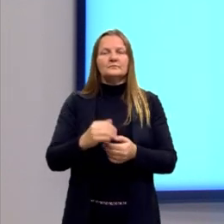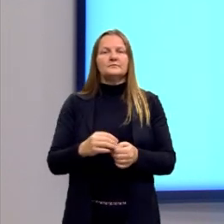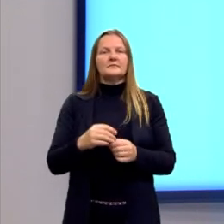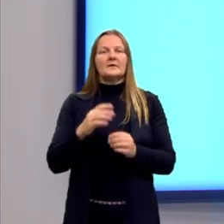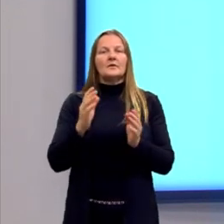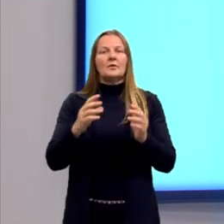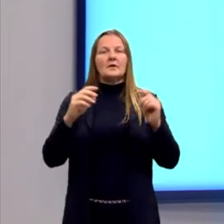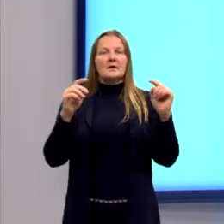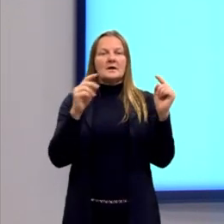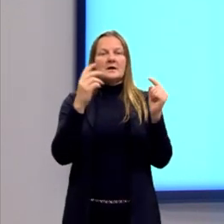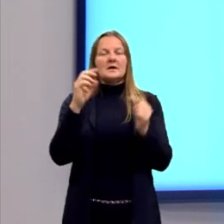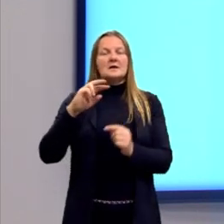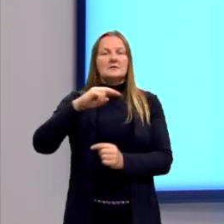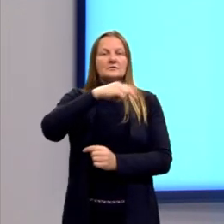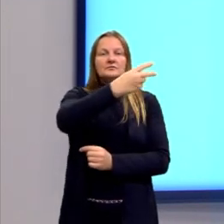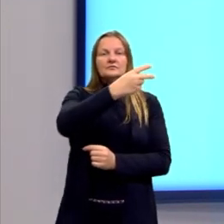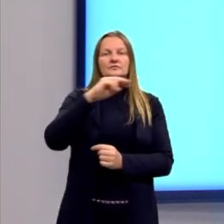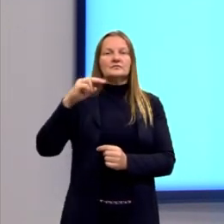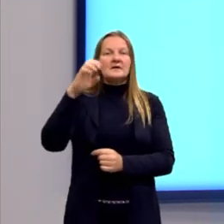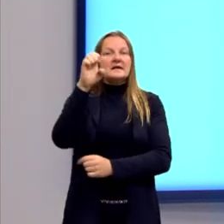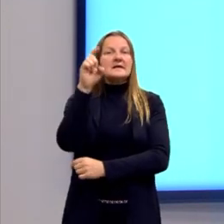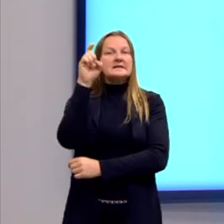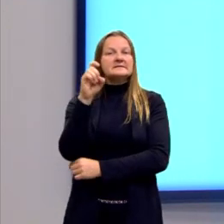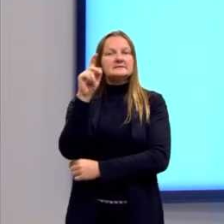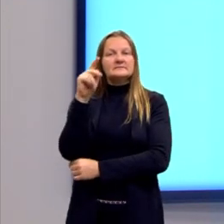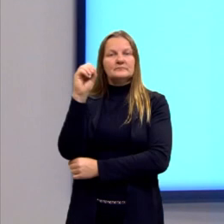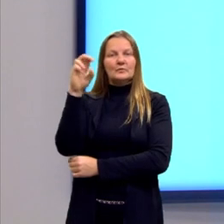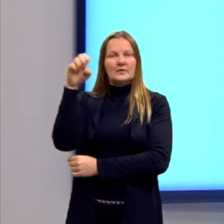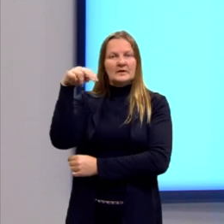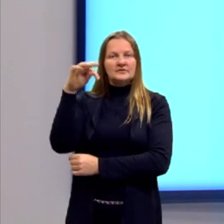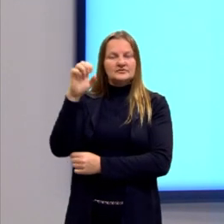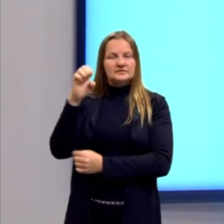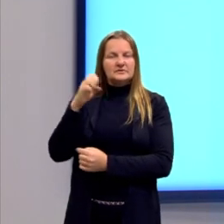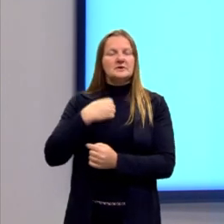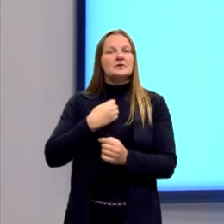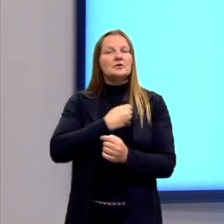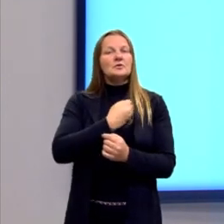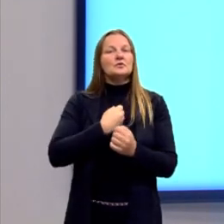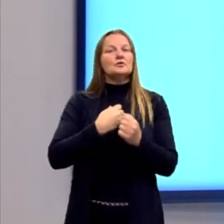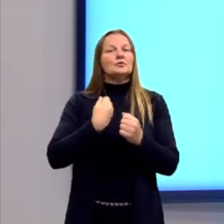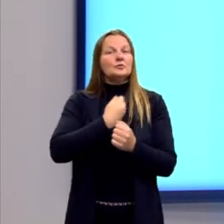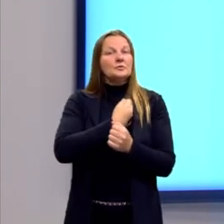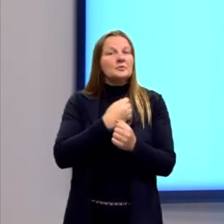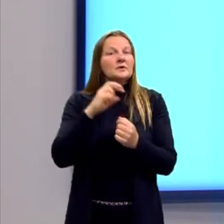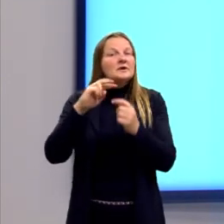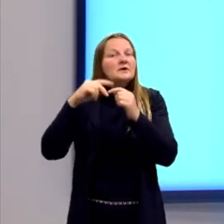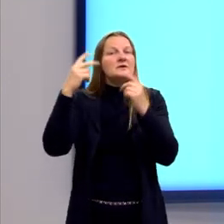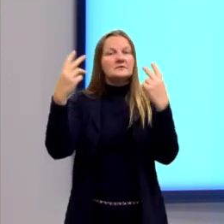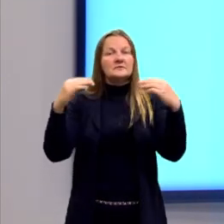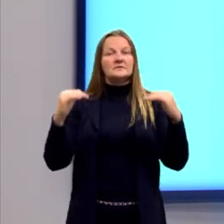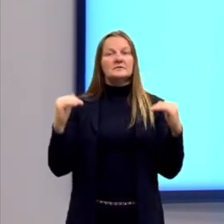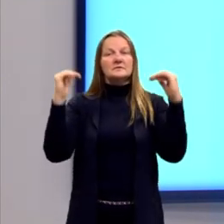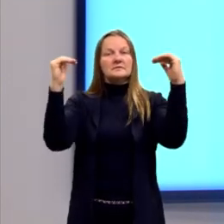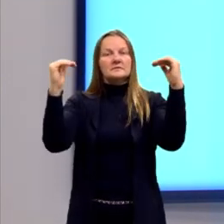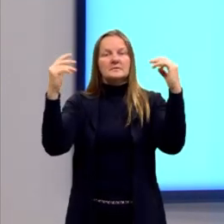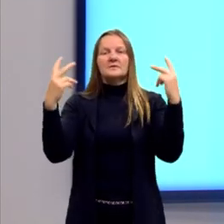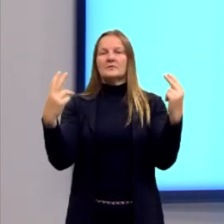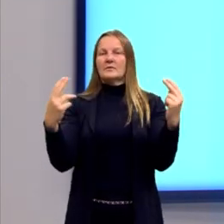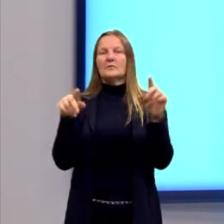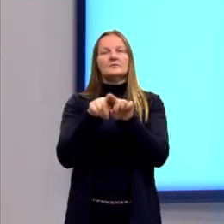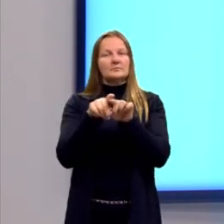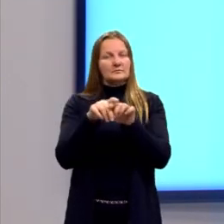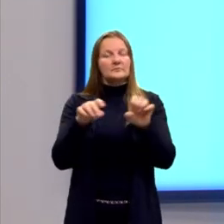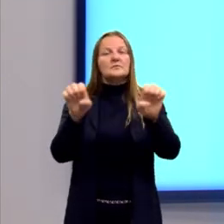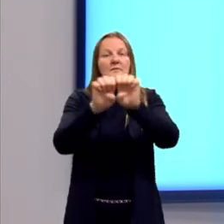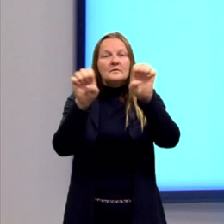igualar os expoentes portanto né se eu tenho mesmo a base os expoentes precisam ser iguais para que